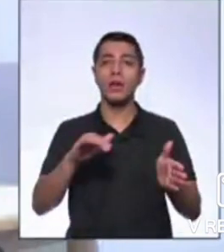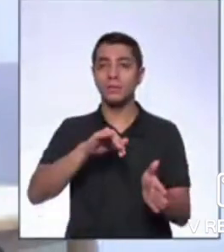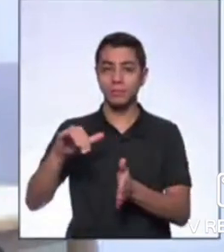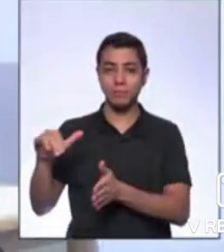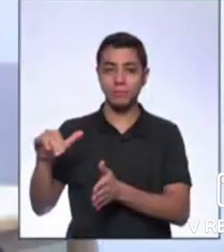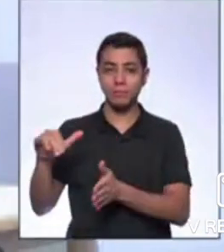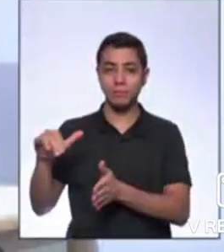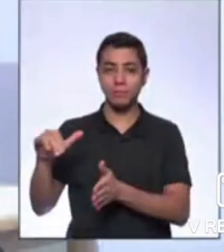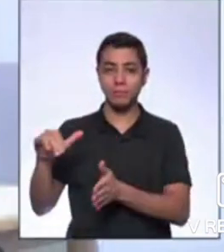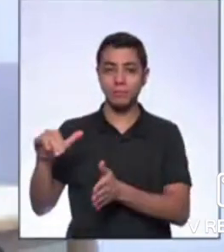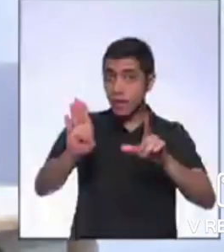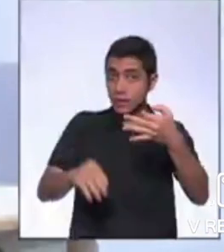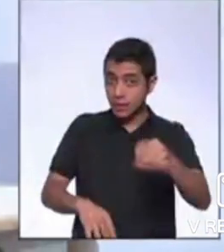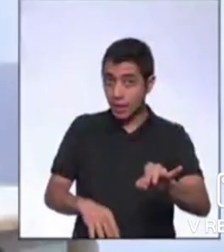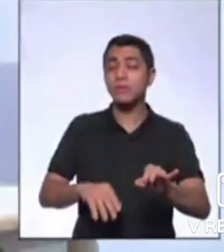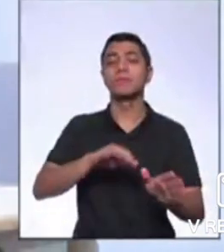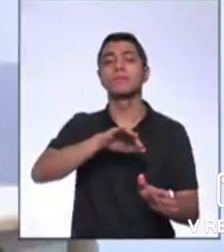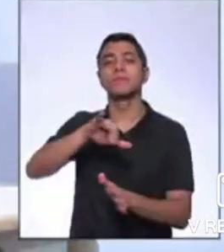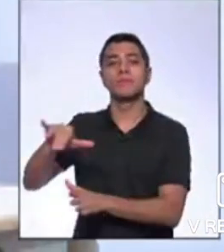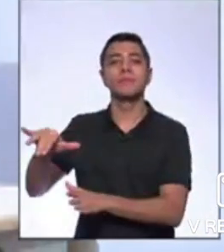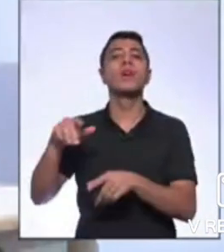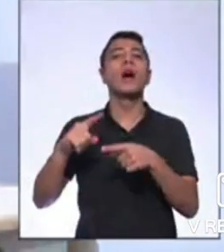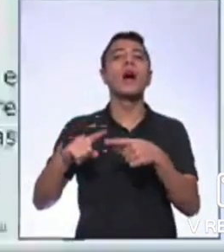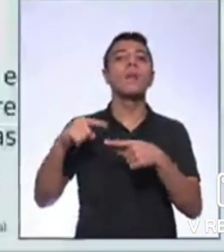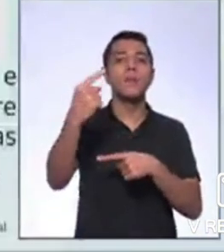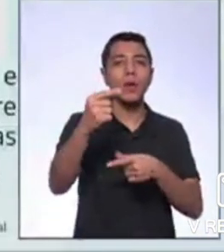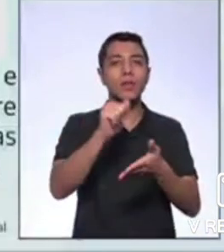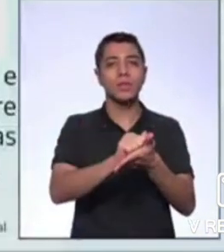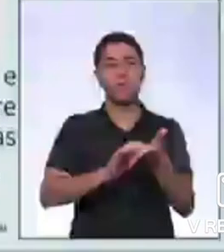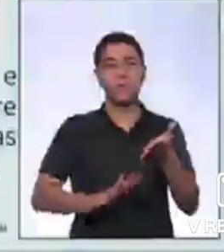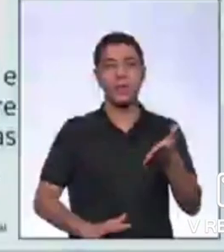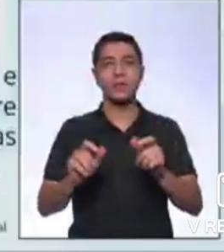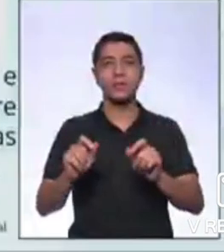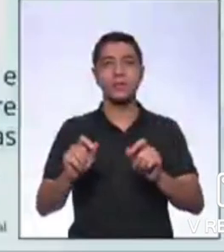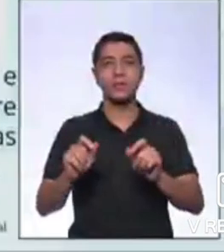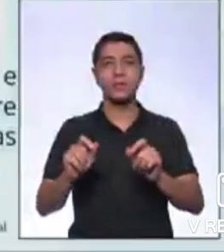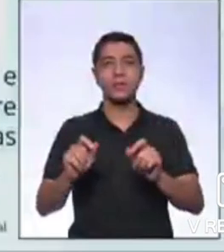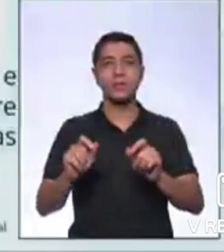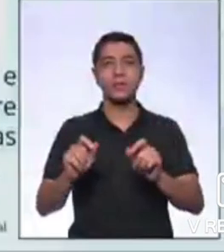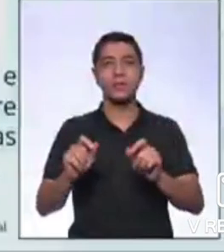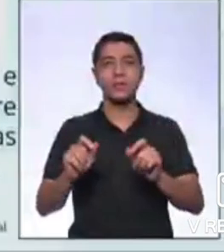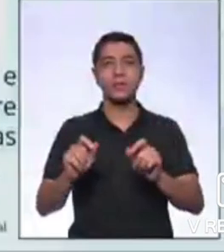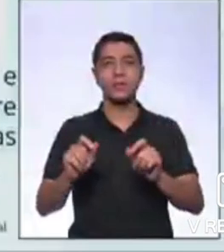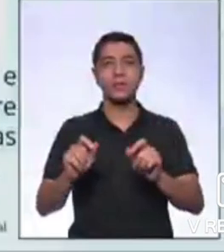letra B é a correta. A próxima, o próximo exercício. Eu tenho três